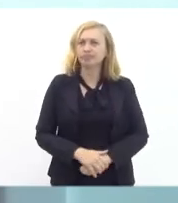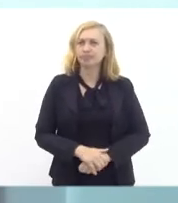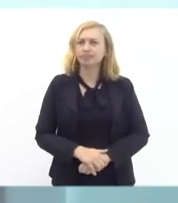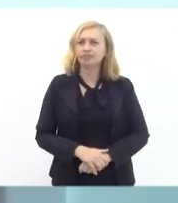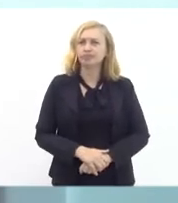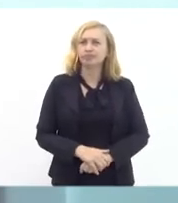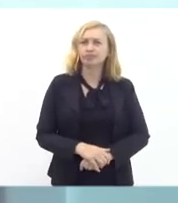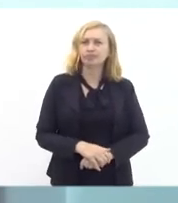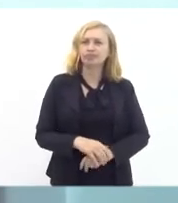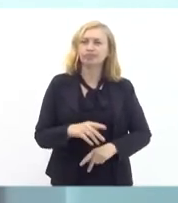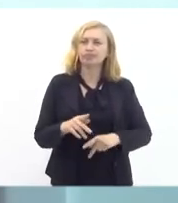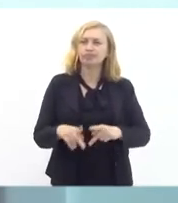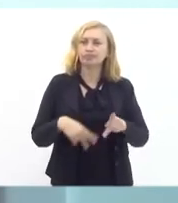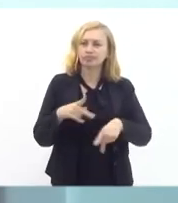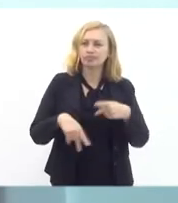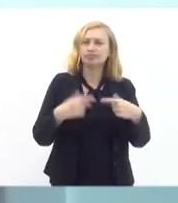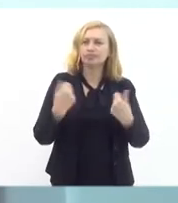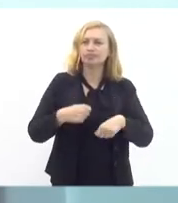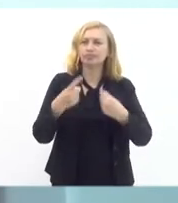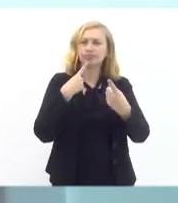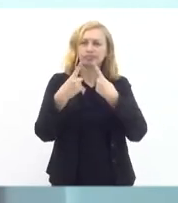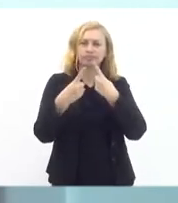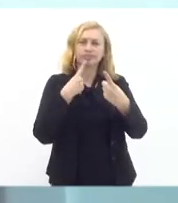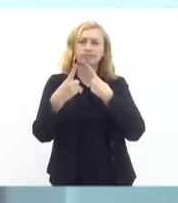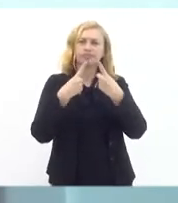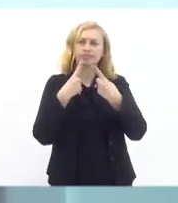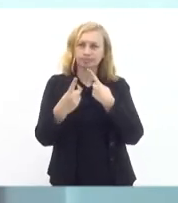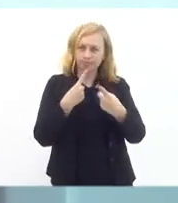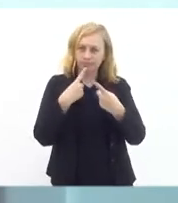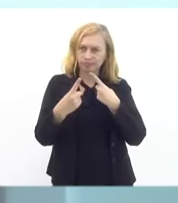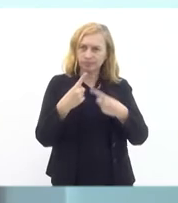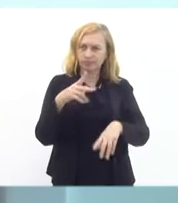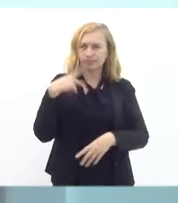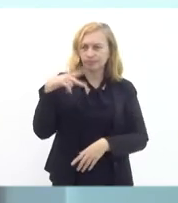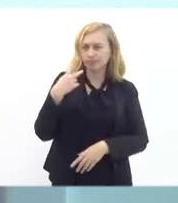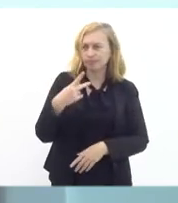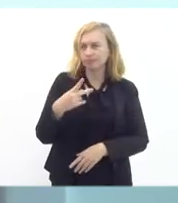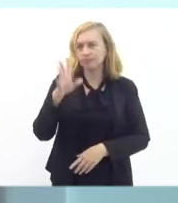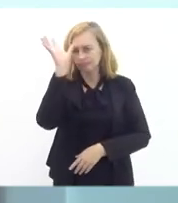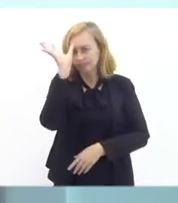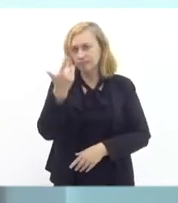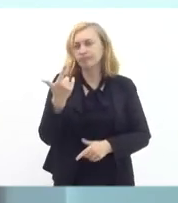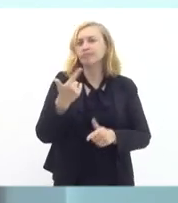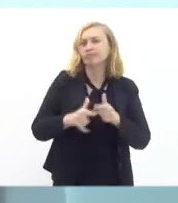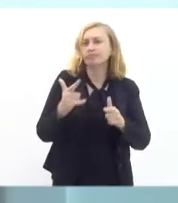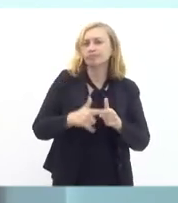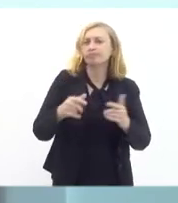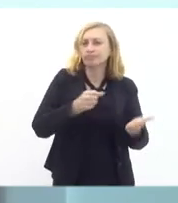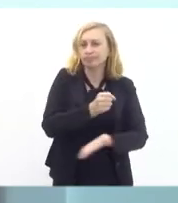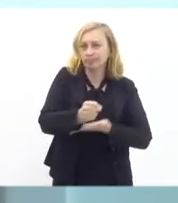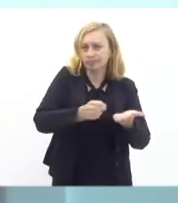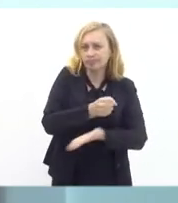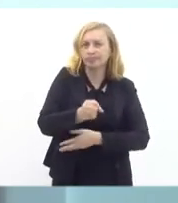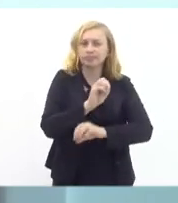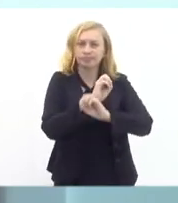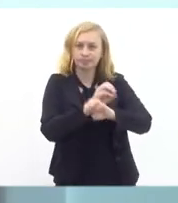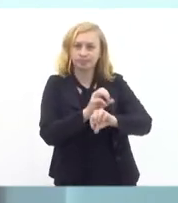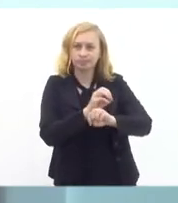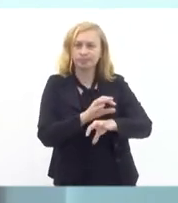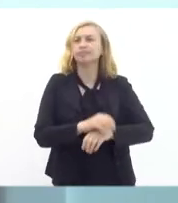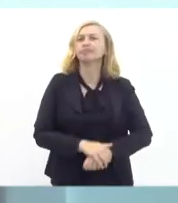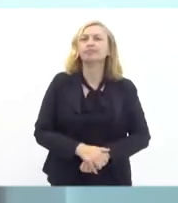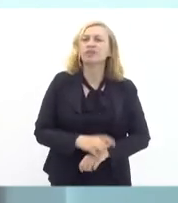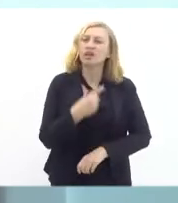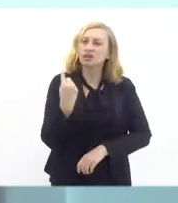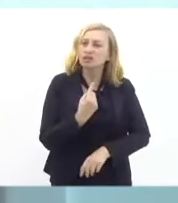povo, a gente realmente precisa discutir políticas públicas para resolver esse problema. Eu acho que a base disso é a educação. Na nossa cidade,